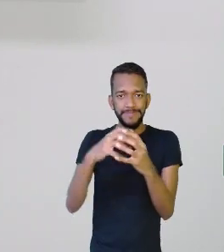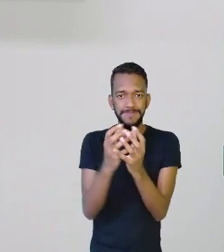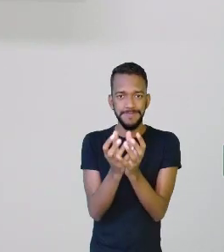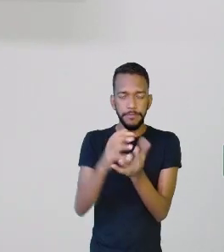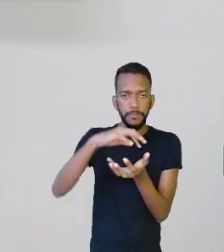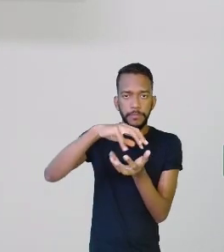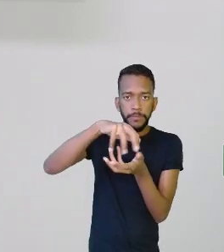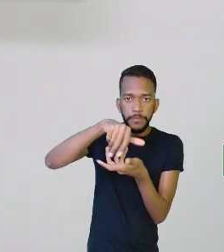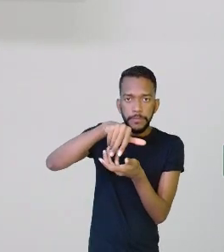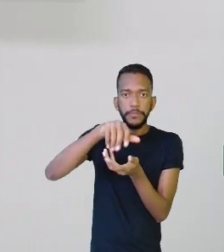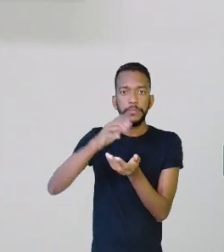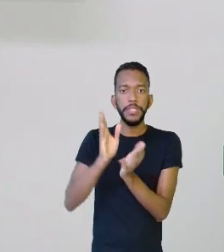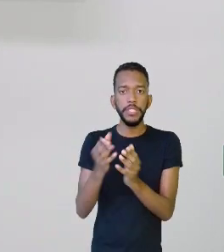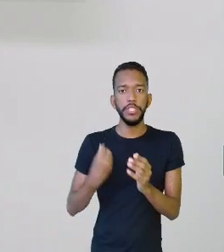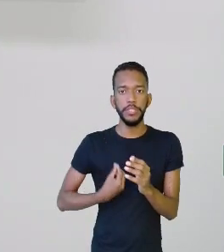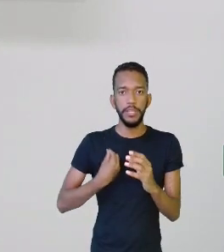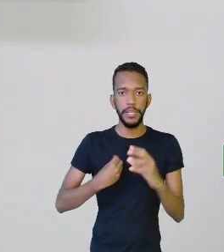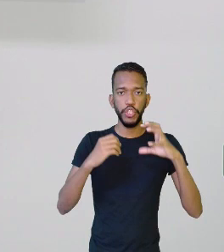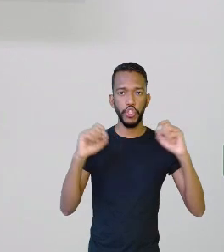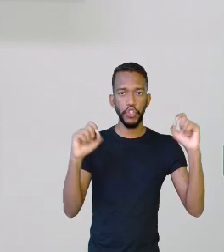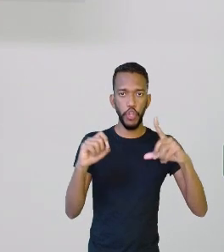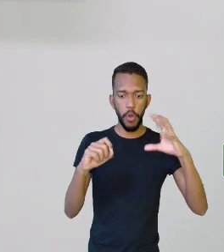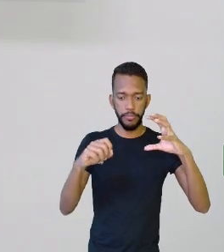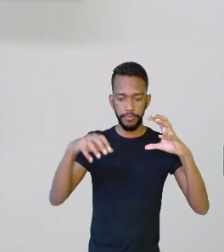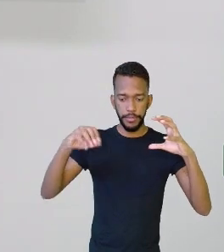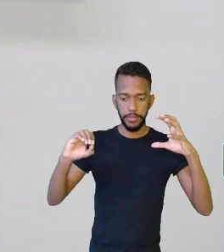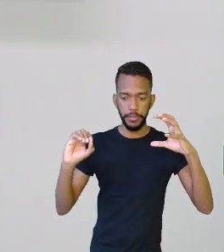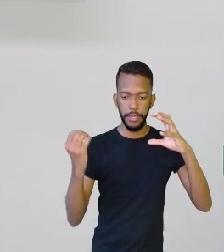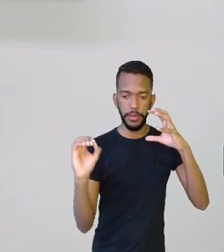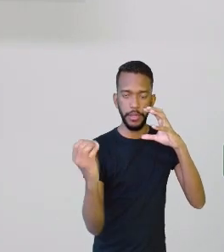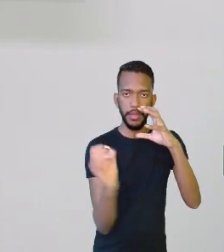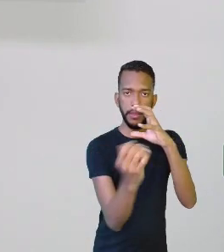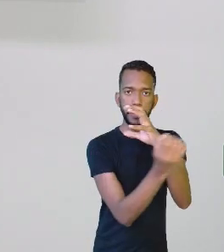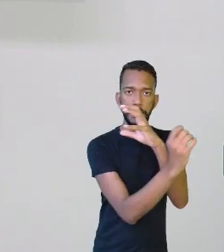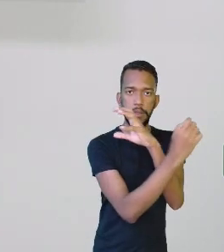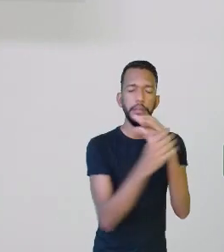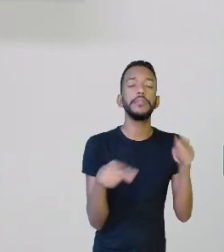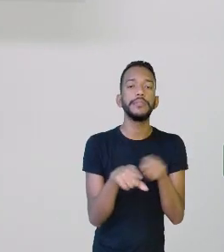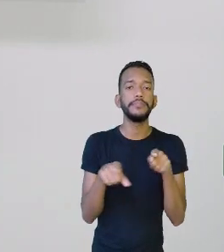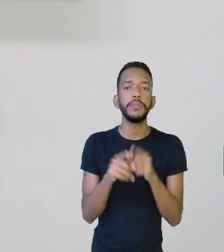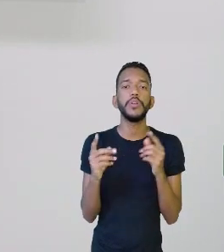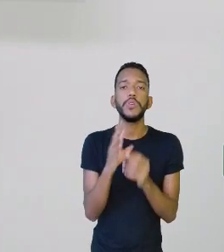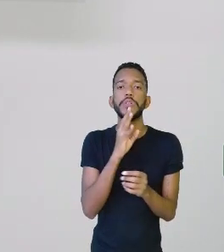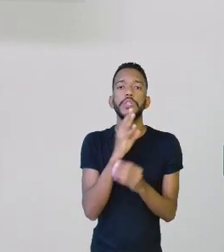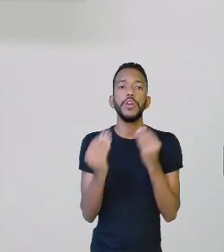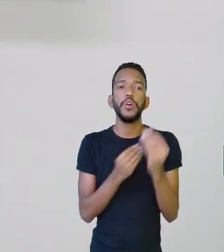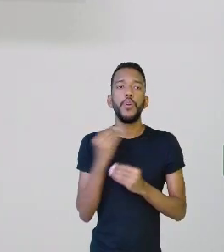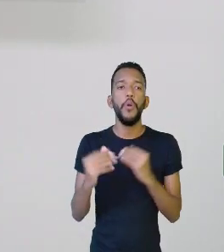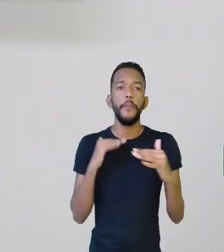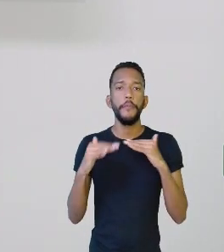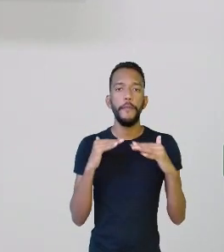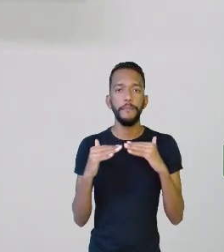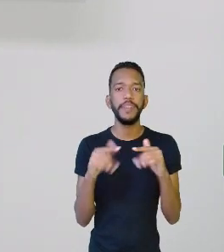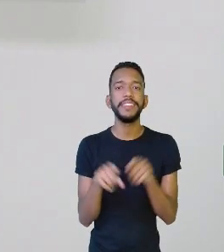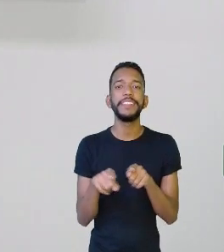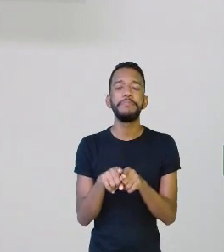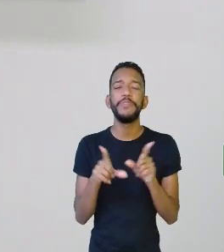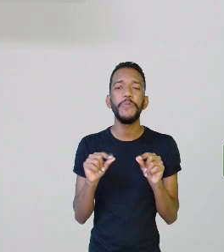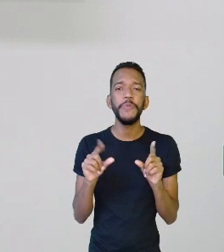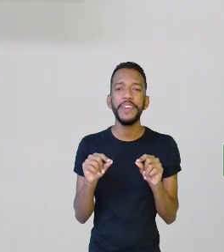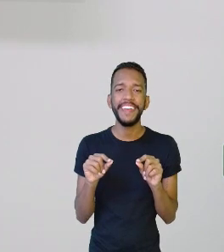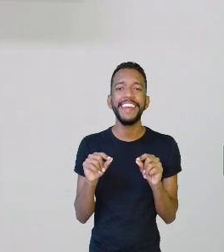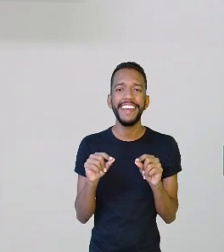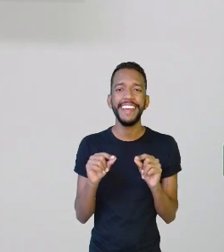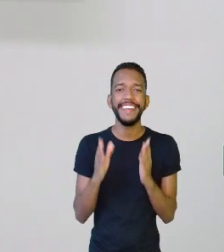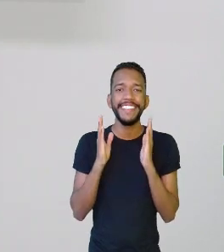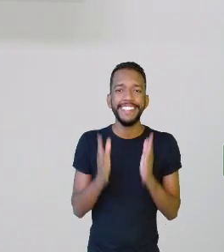realiza ao redor do Sol e ao redor dele mesmo. A gente vai conhecer um pouquinho como é o nome desses movimentos e o que é que